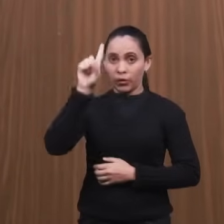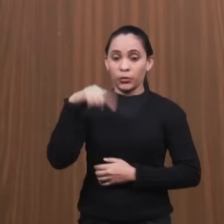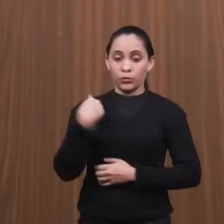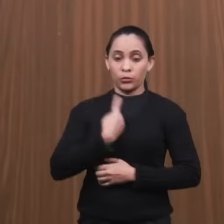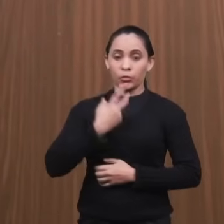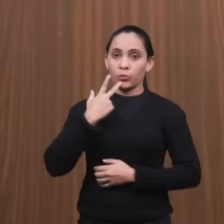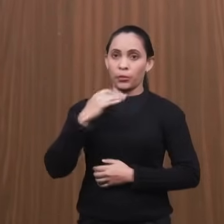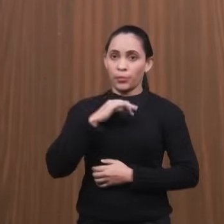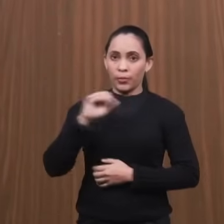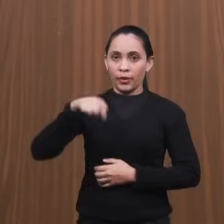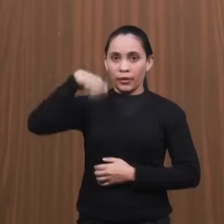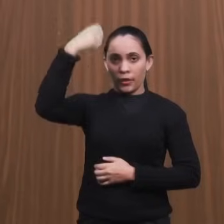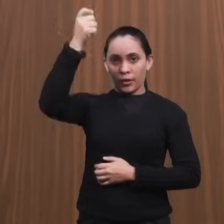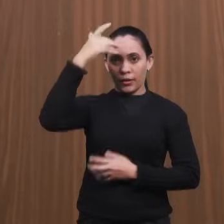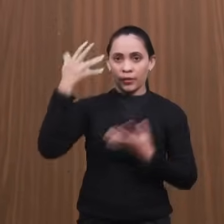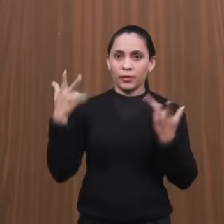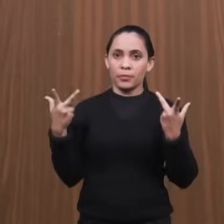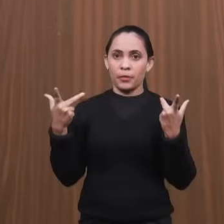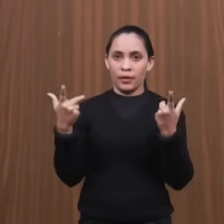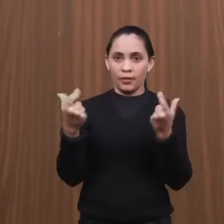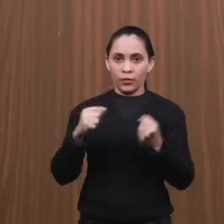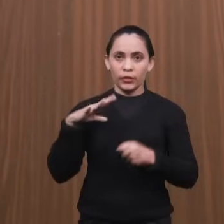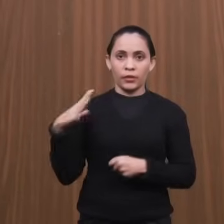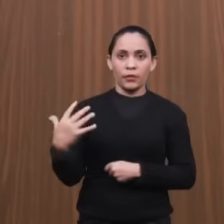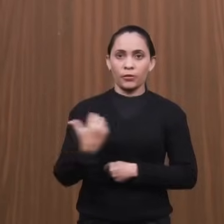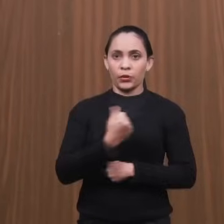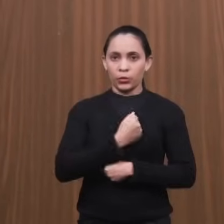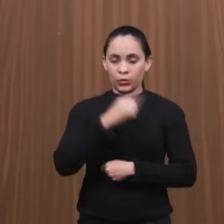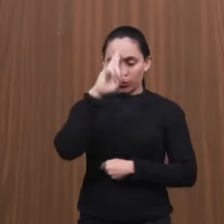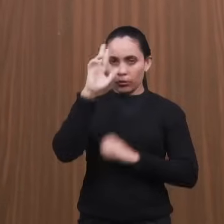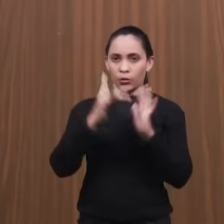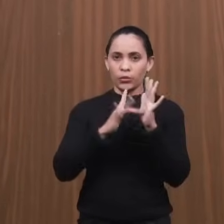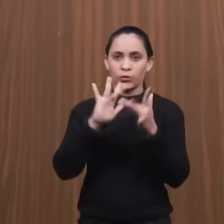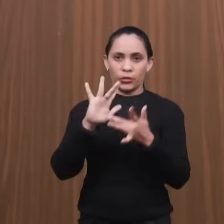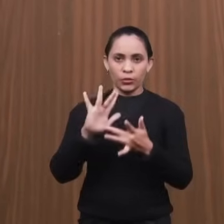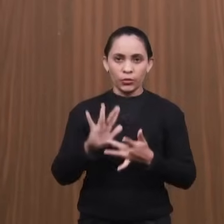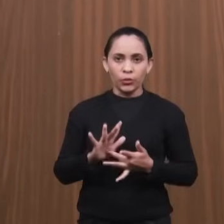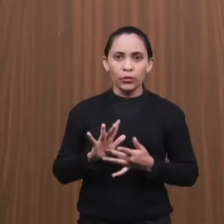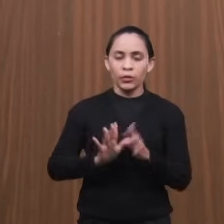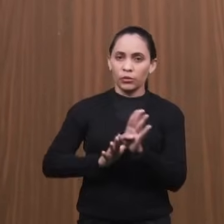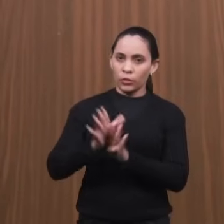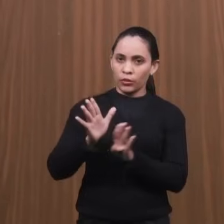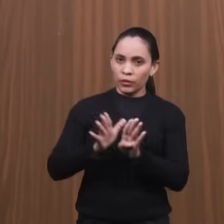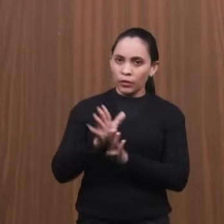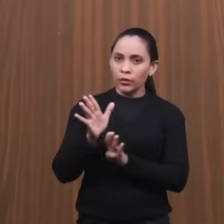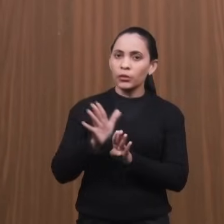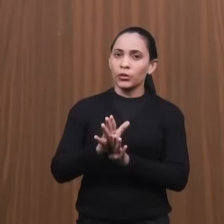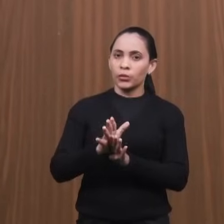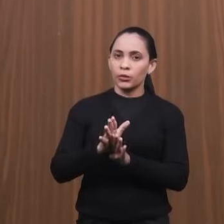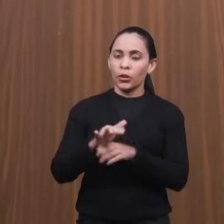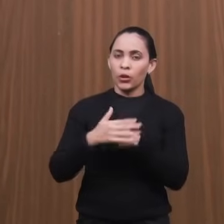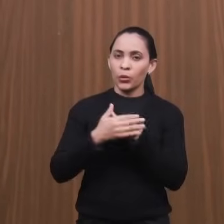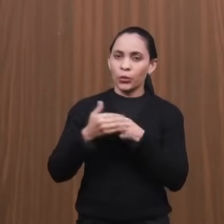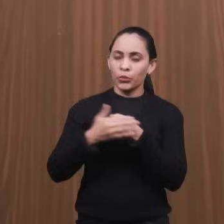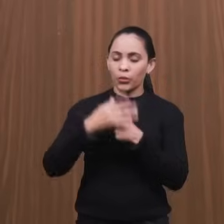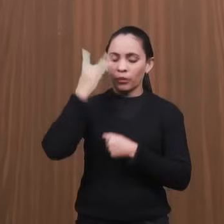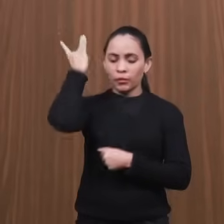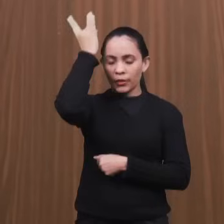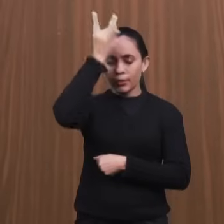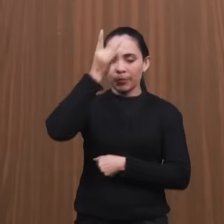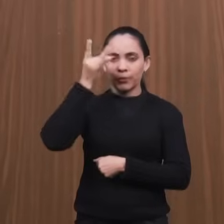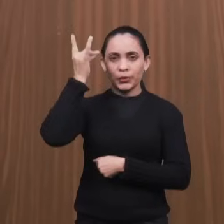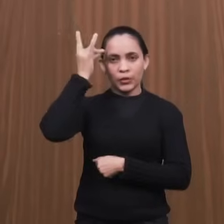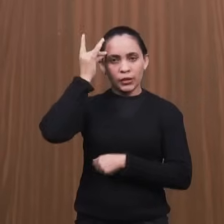nosso Pai, a graça maravilhosa, salvadora do Senhor Jesus, a instrução, a direção e o consolo do Espírito